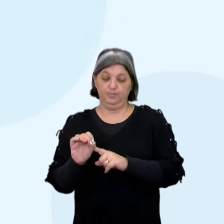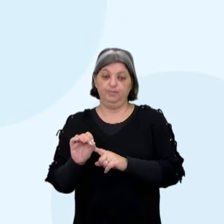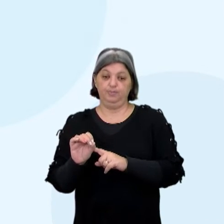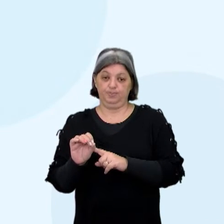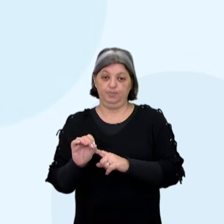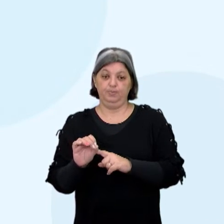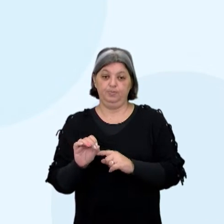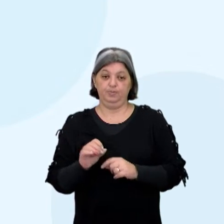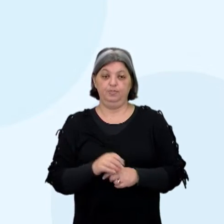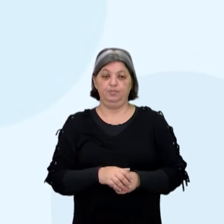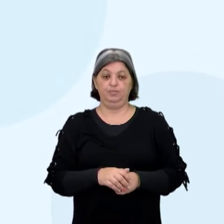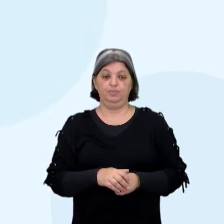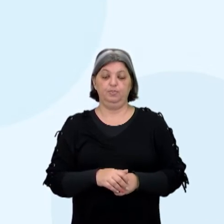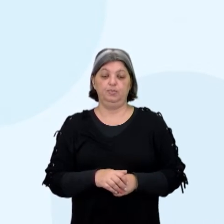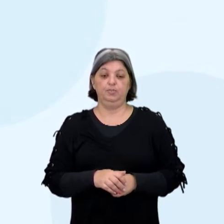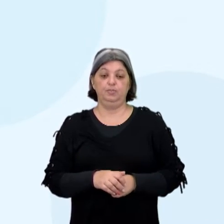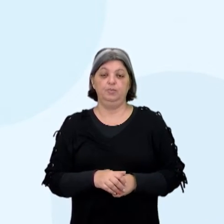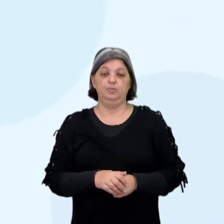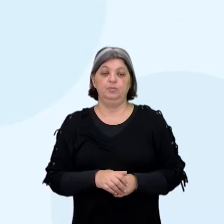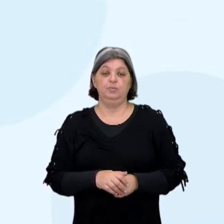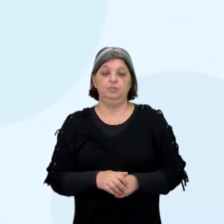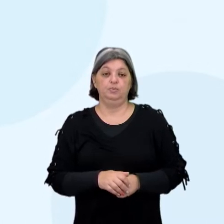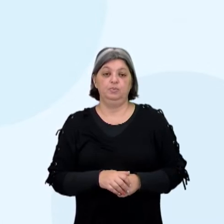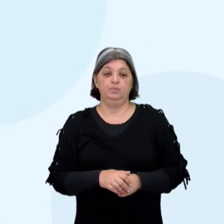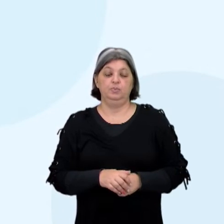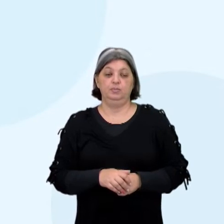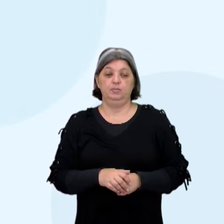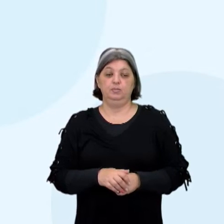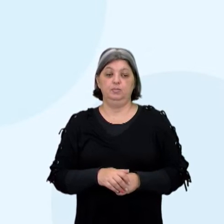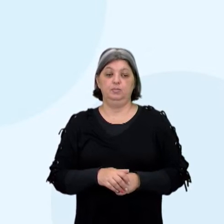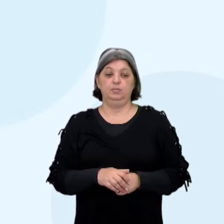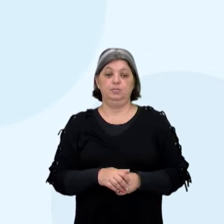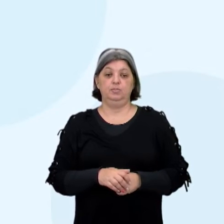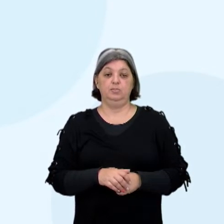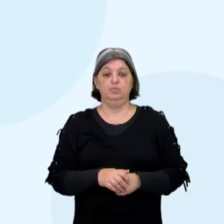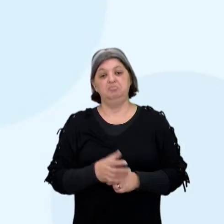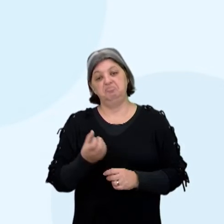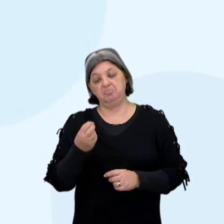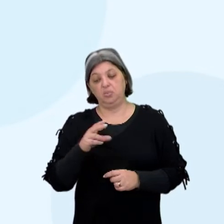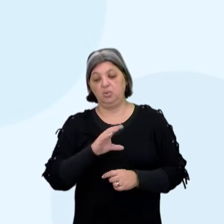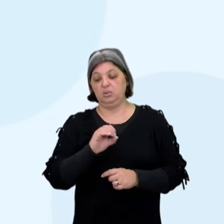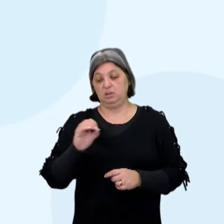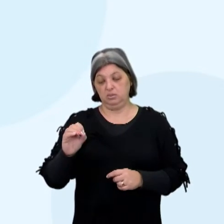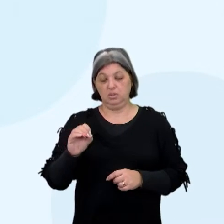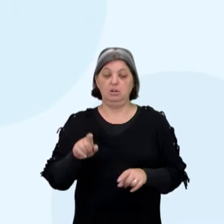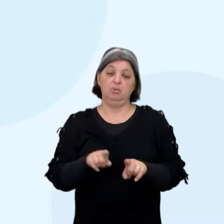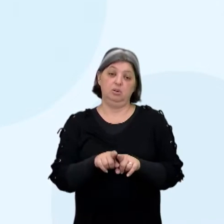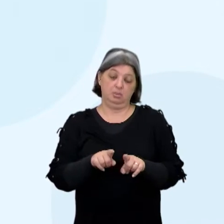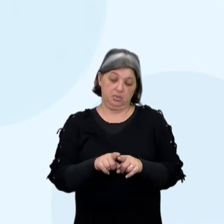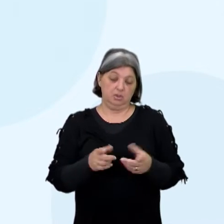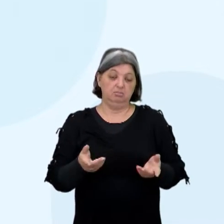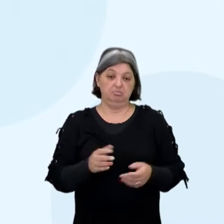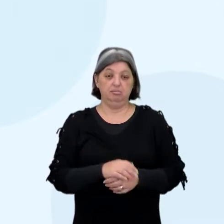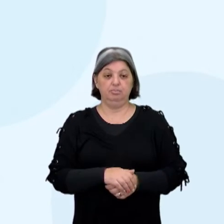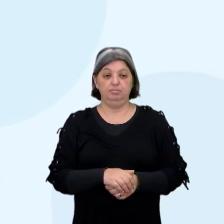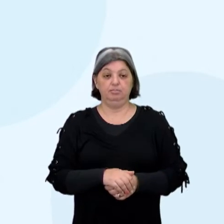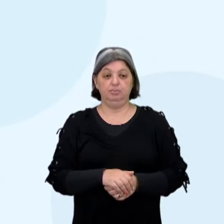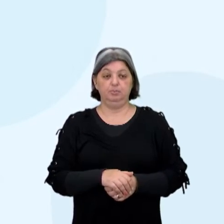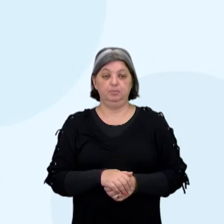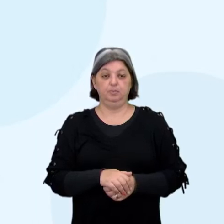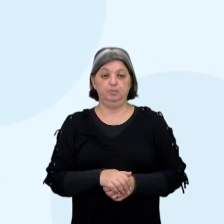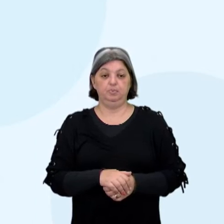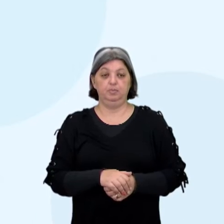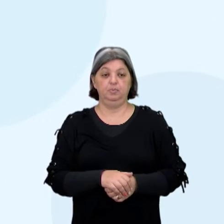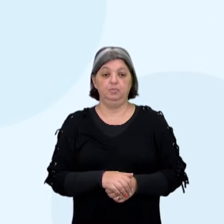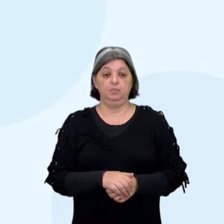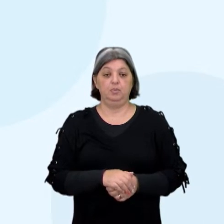igual ao B0, tá ok? Chamados aí os zeros da função, né, como o pessoal gosta de falar, tudo bem? O B1